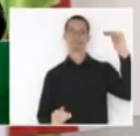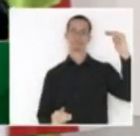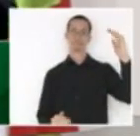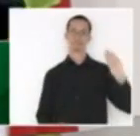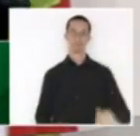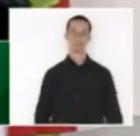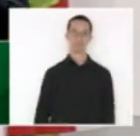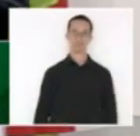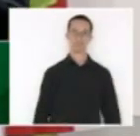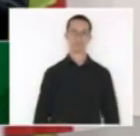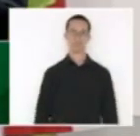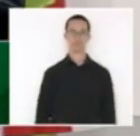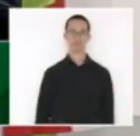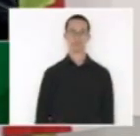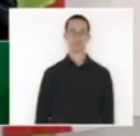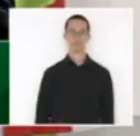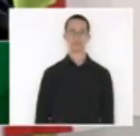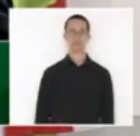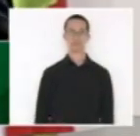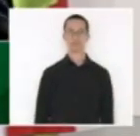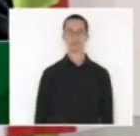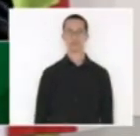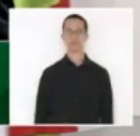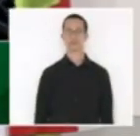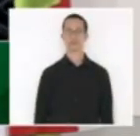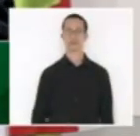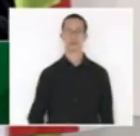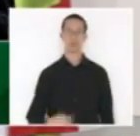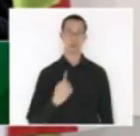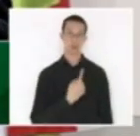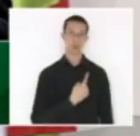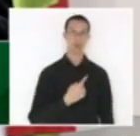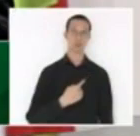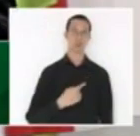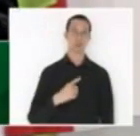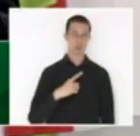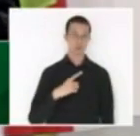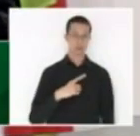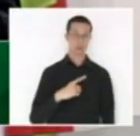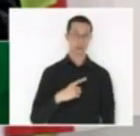E quando nós temos uma despesa maior